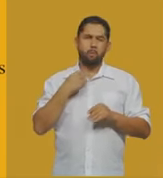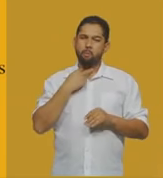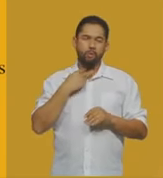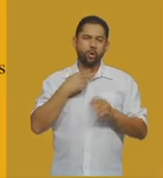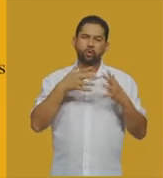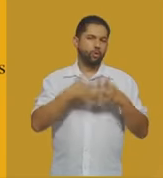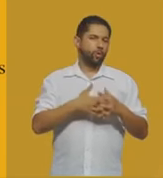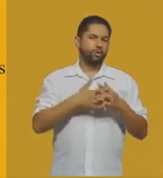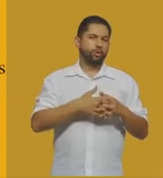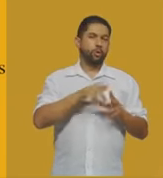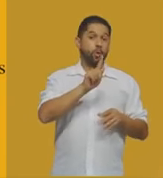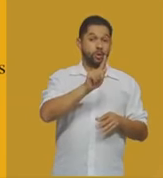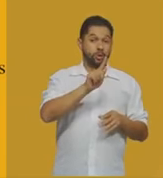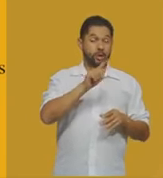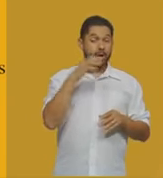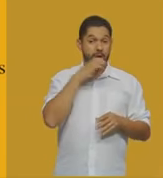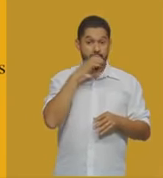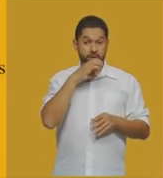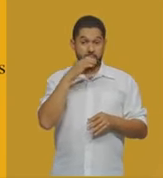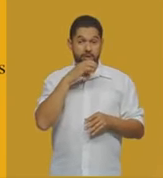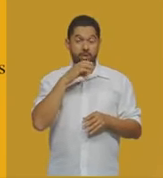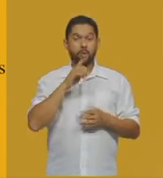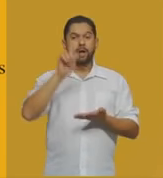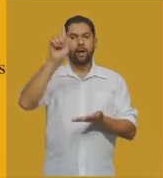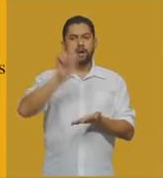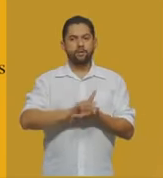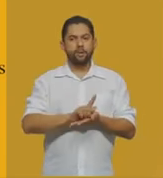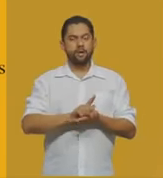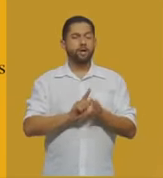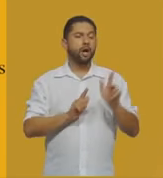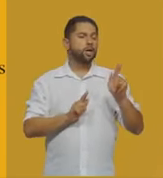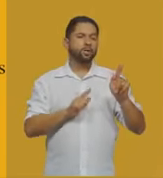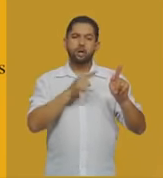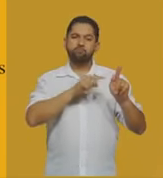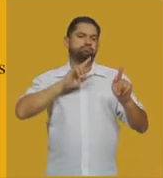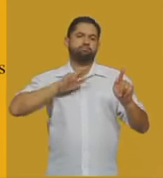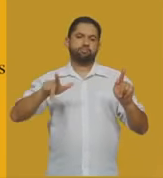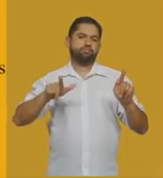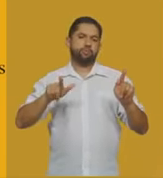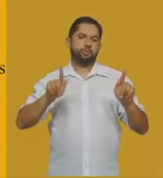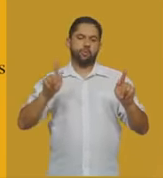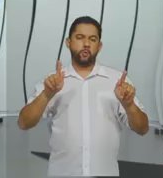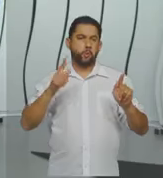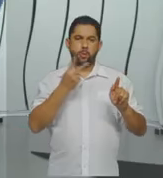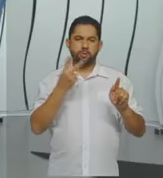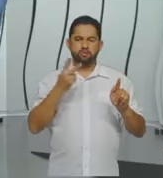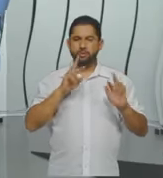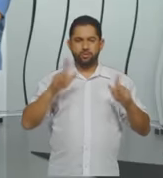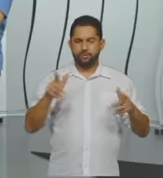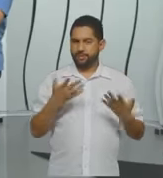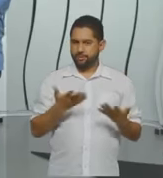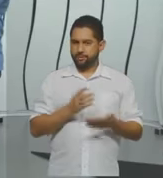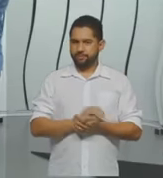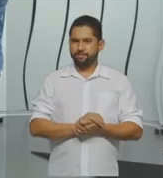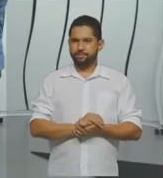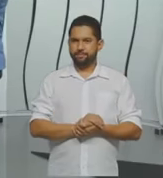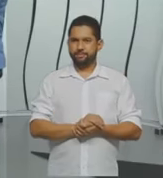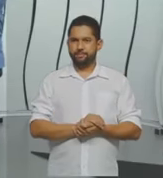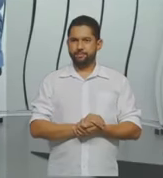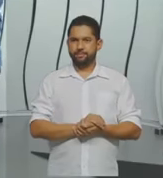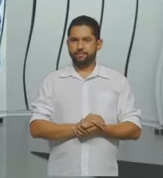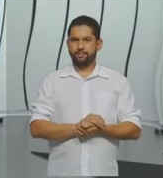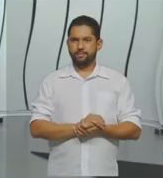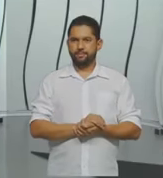tá, gente? Esse g aqui é um outro valor que foi descoberto só no final do século XVIII. Ok? Então, isso